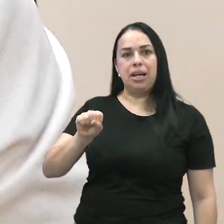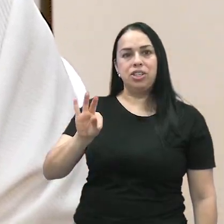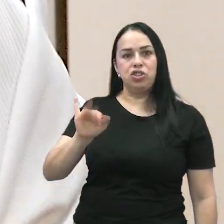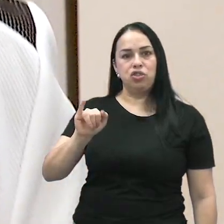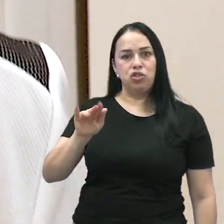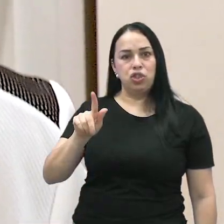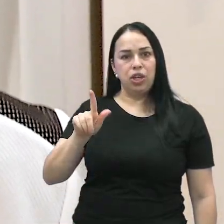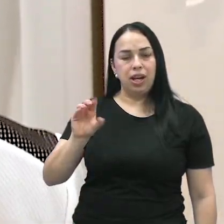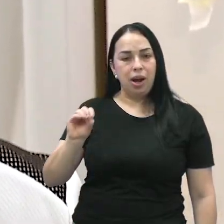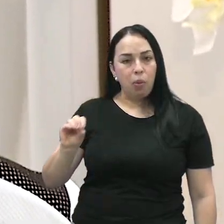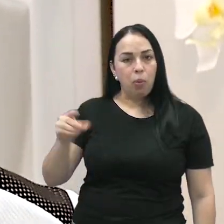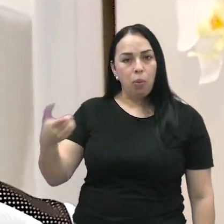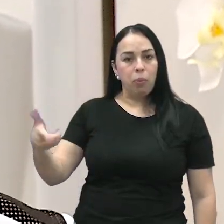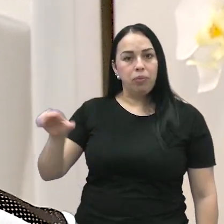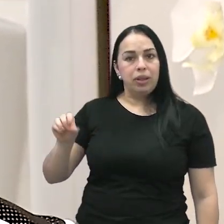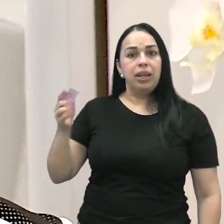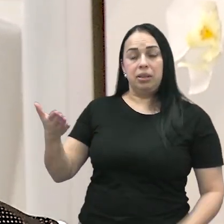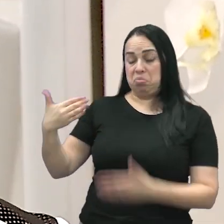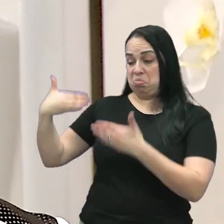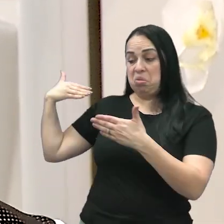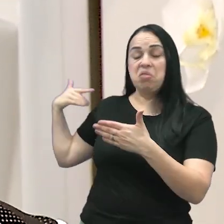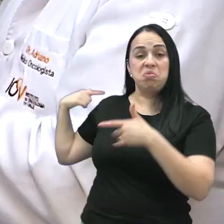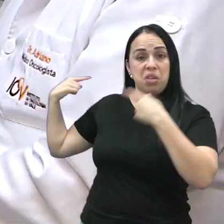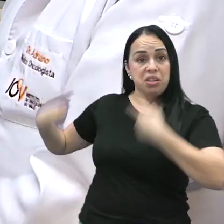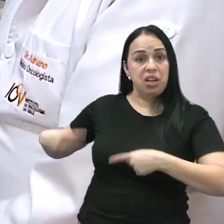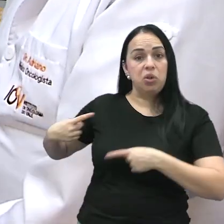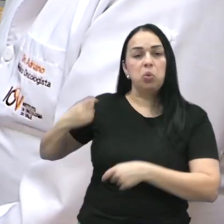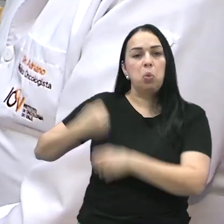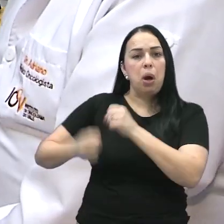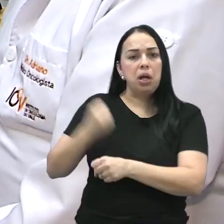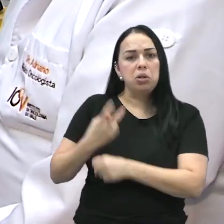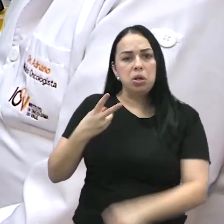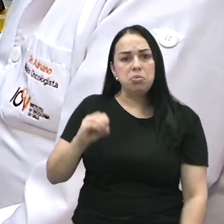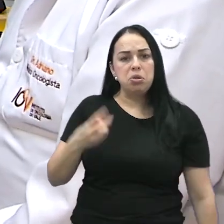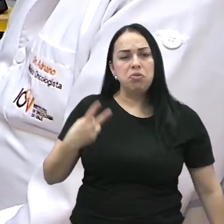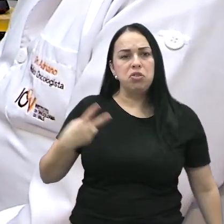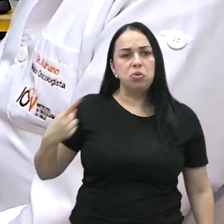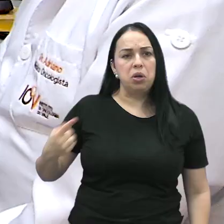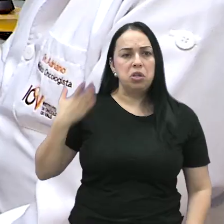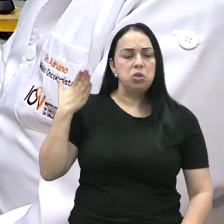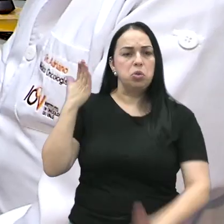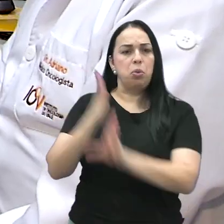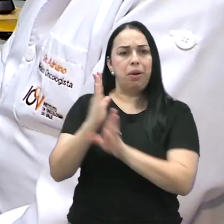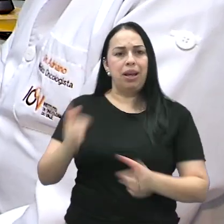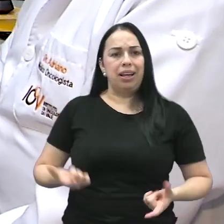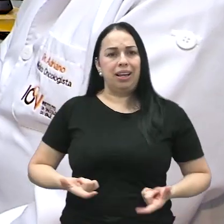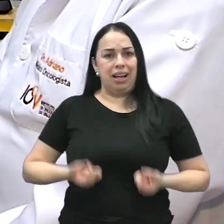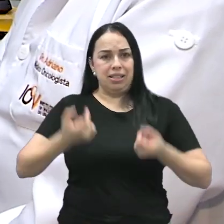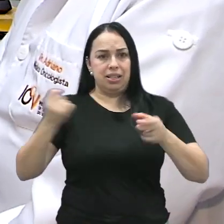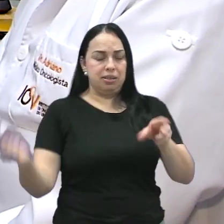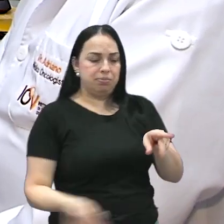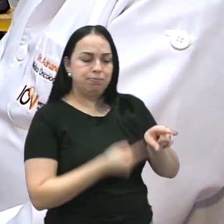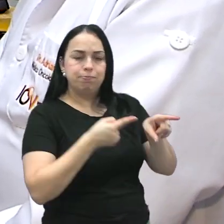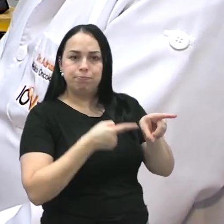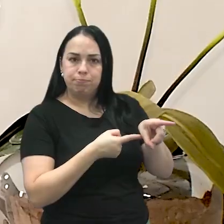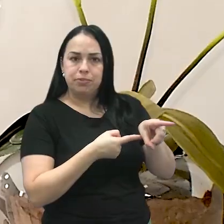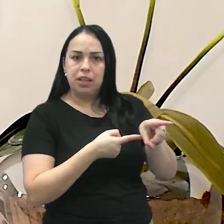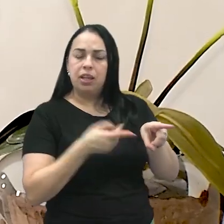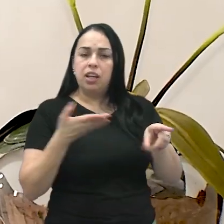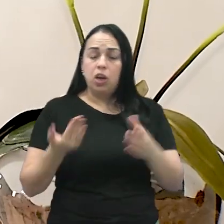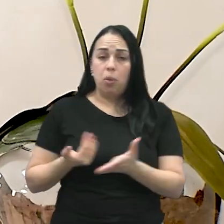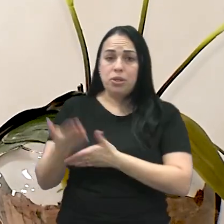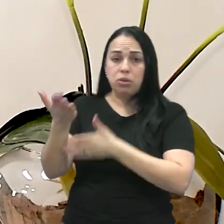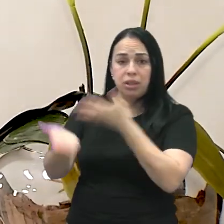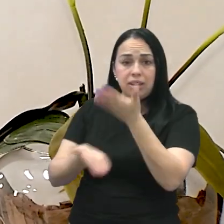os desafios que ele passou nos últimos anos. No final de 2021, ele foi diagnosticado com câncer de próstata